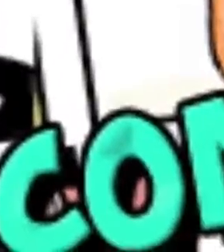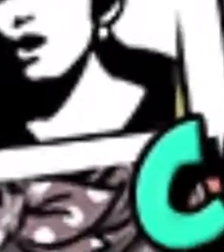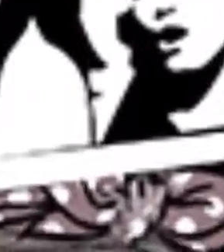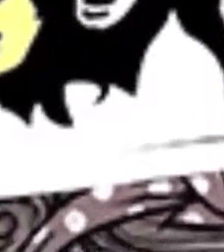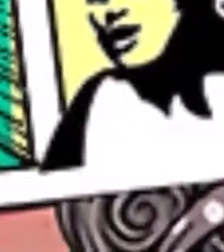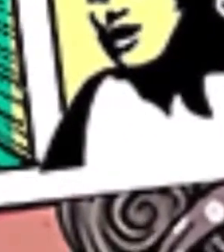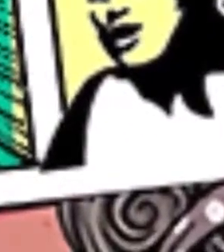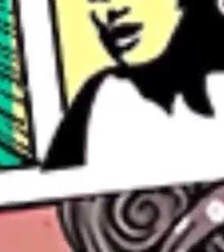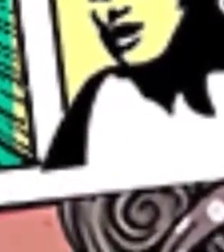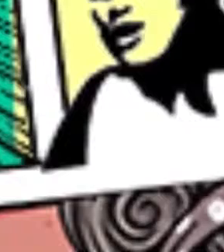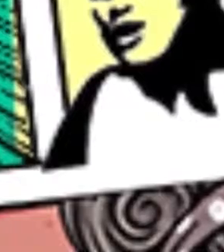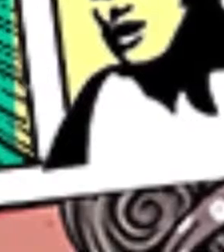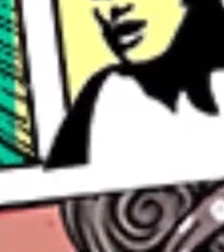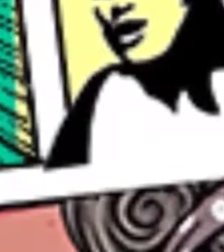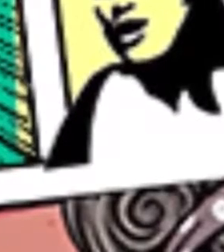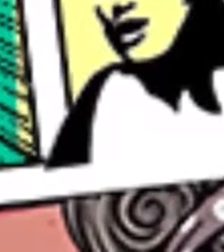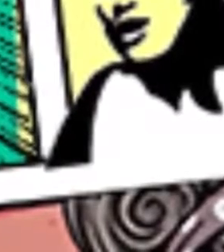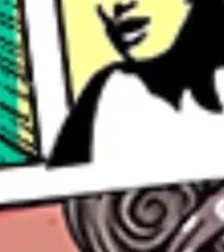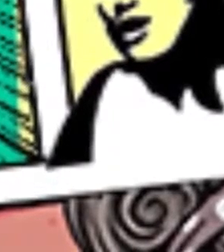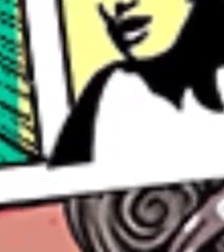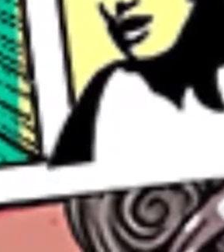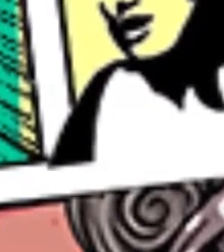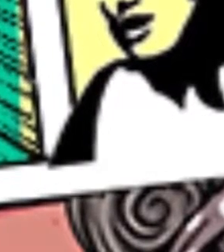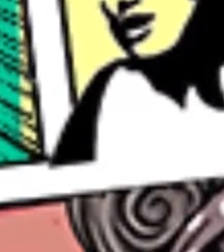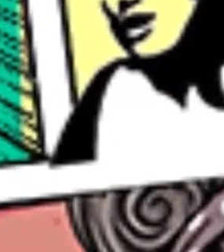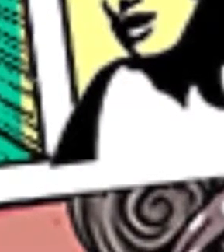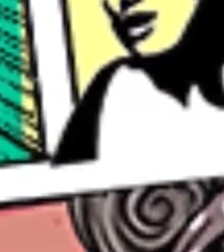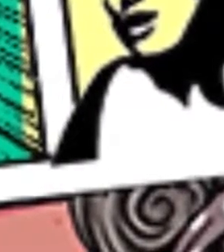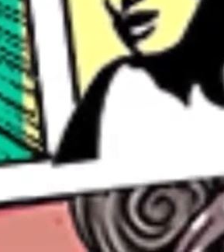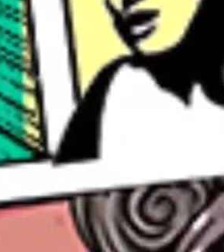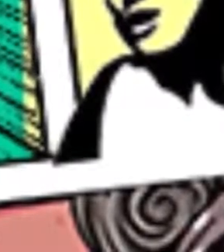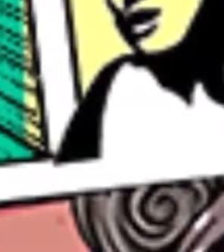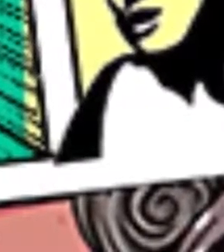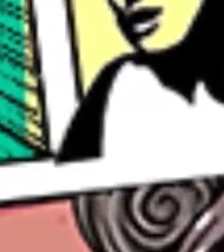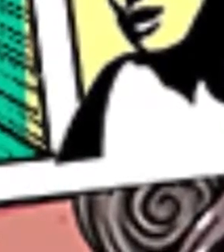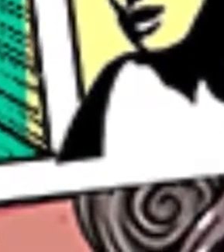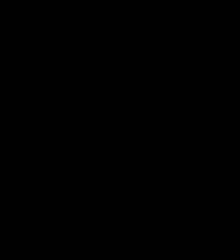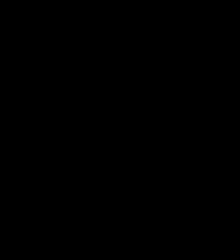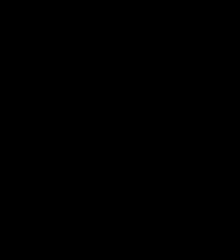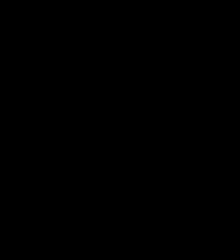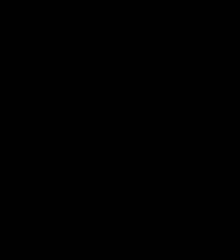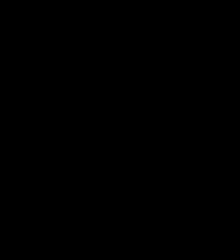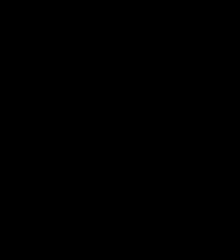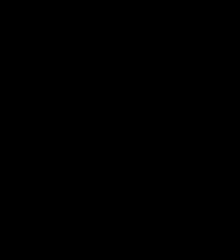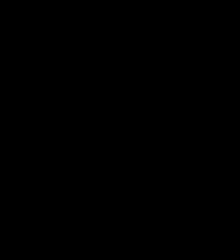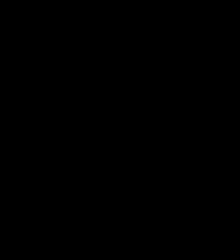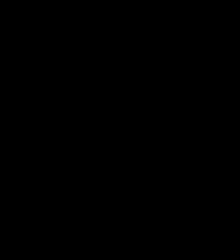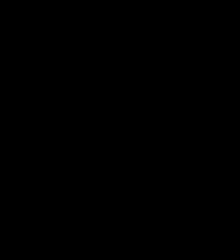quiser. Toda mulher, toda mulher.